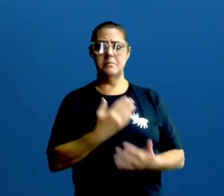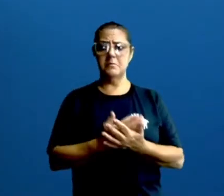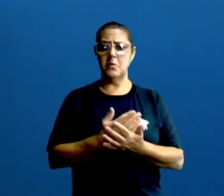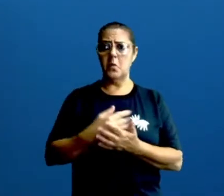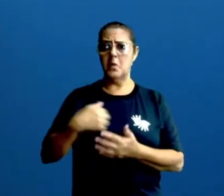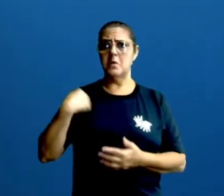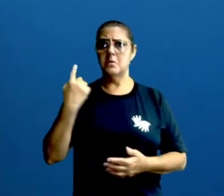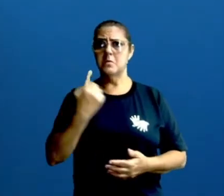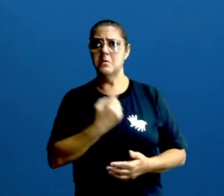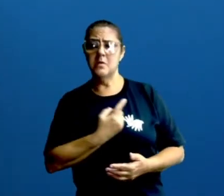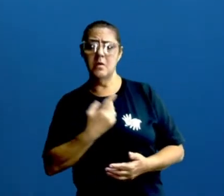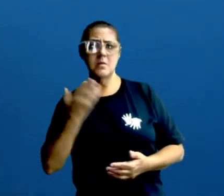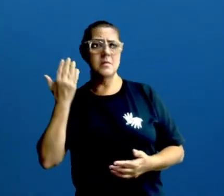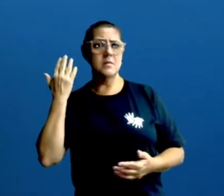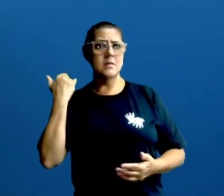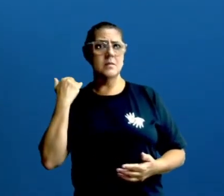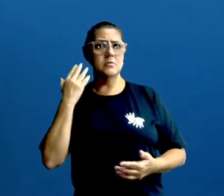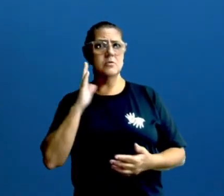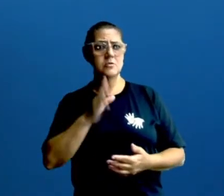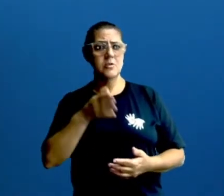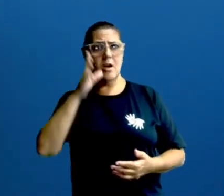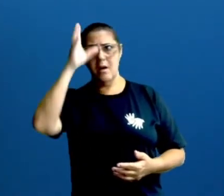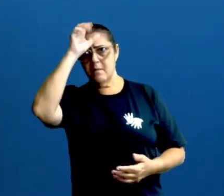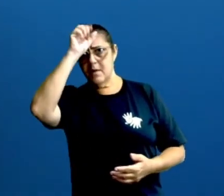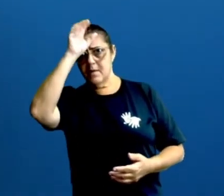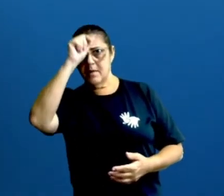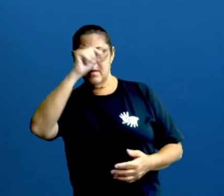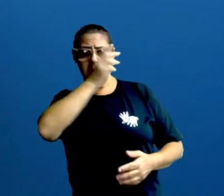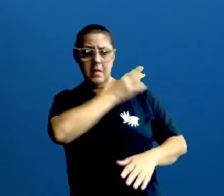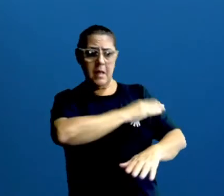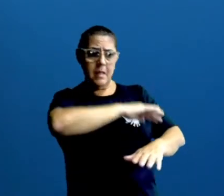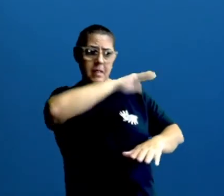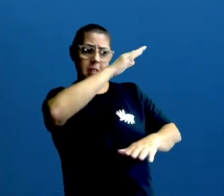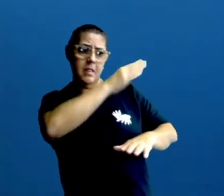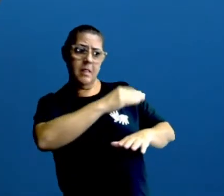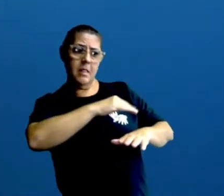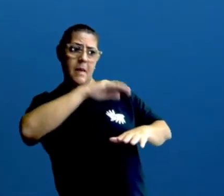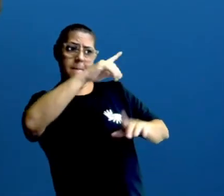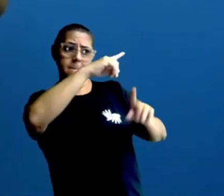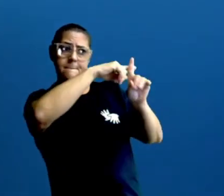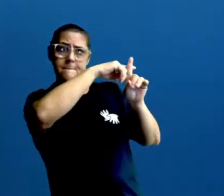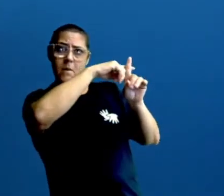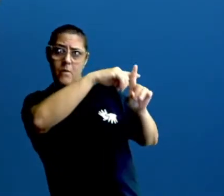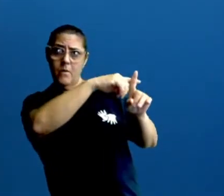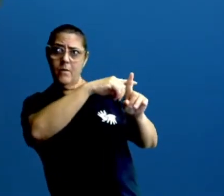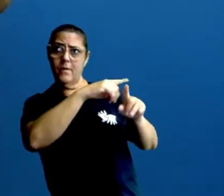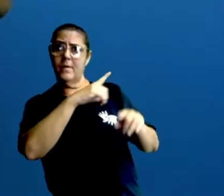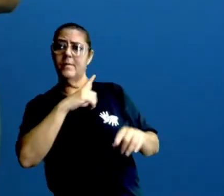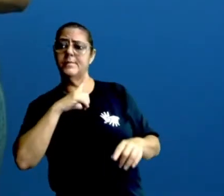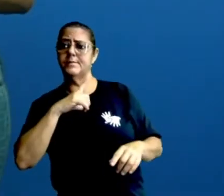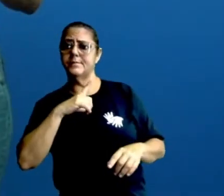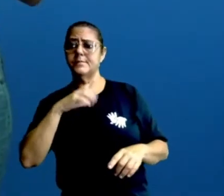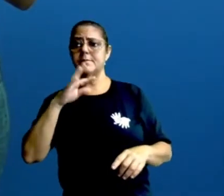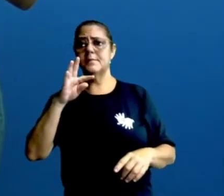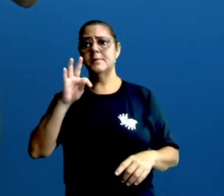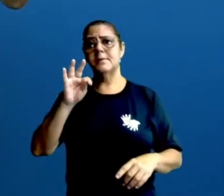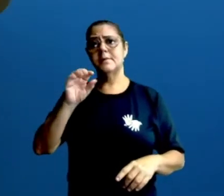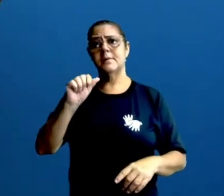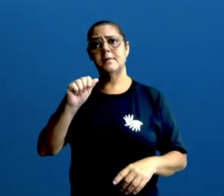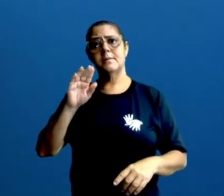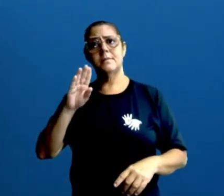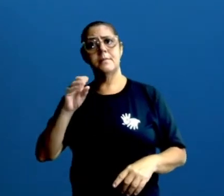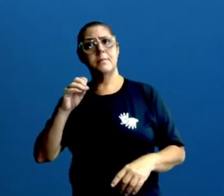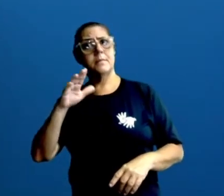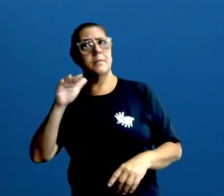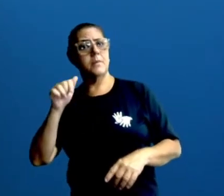há algumas aulas, trabalhamos a questão da Batalha do Monte das Tabocas, a questão da Batalha de Casa Forte e todo